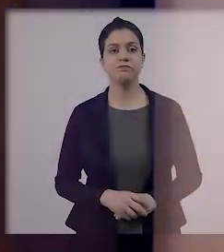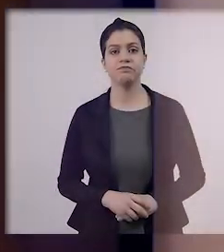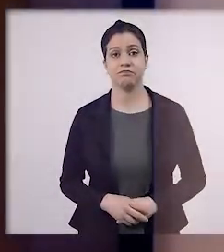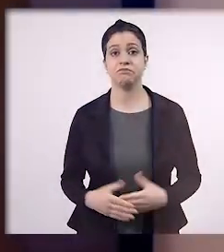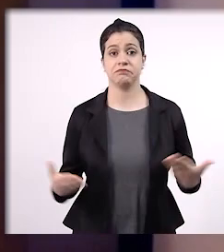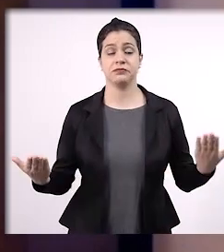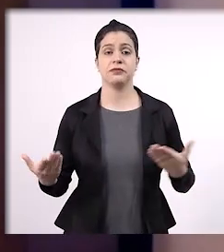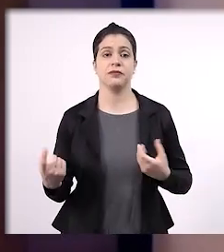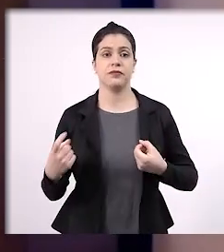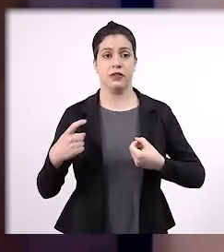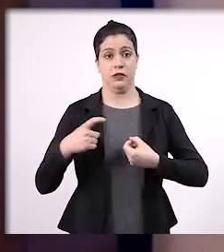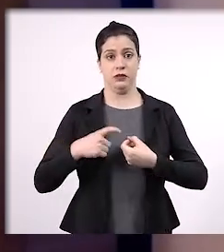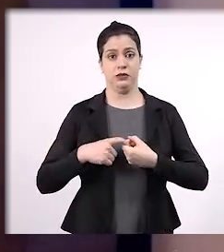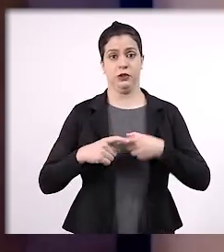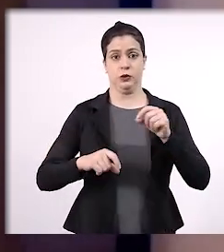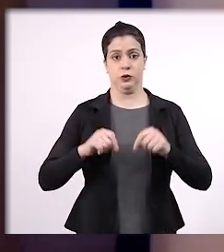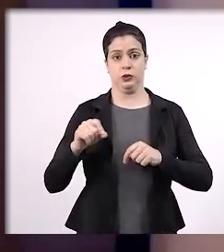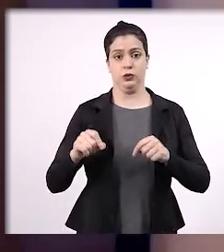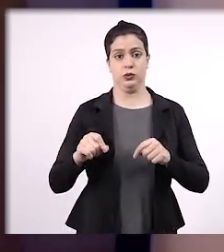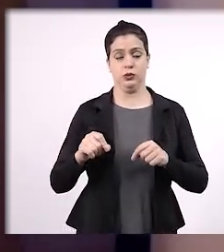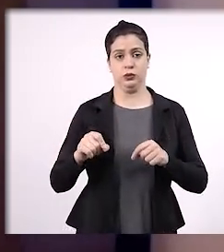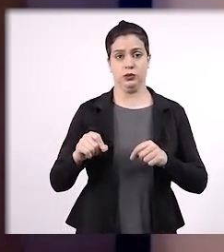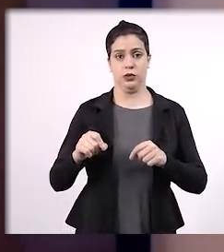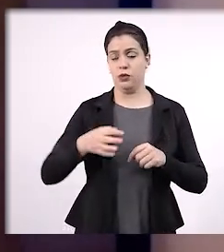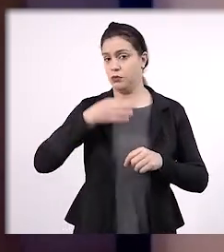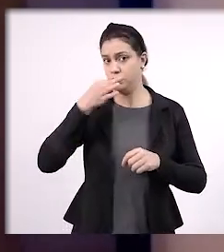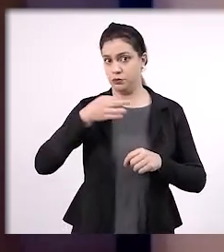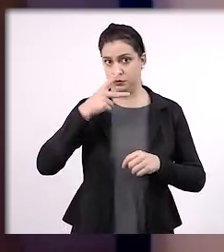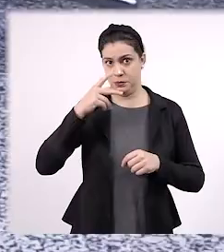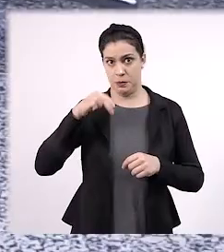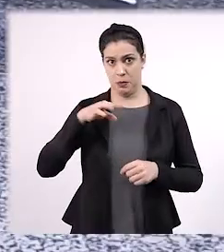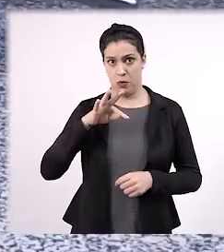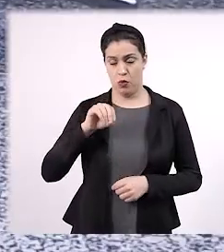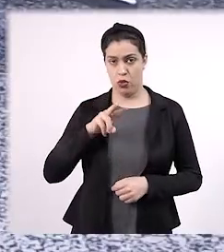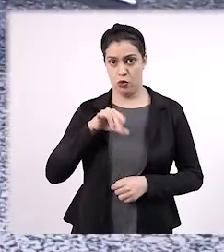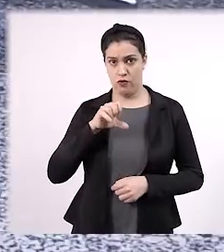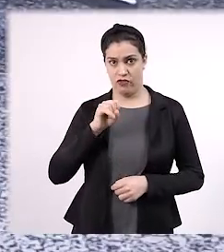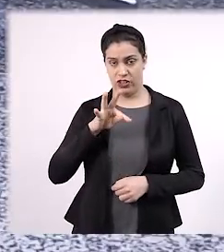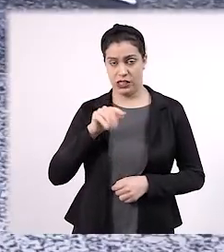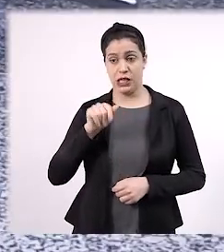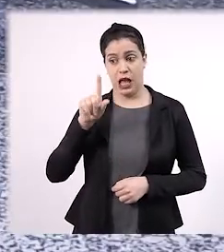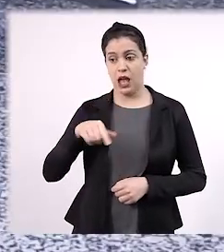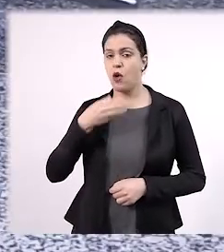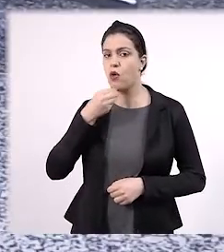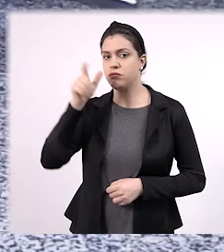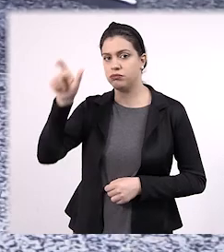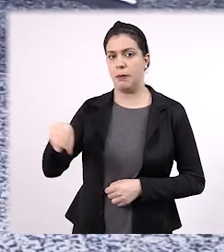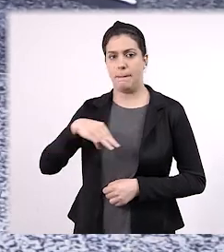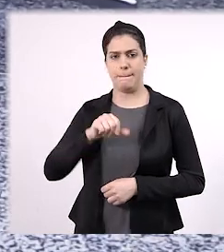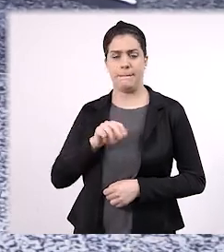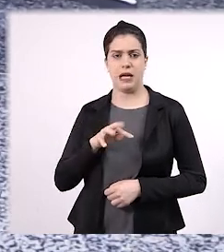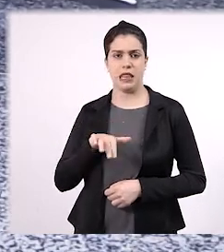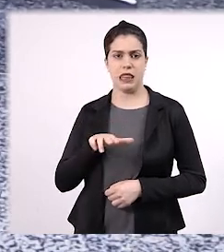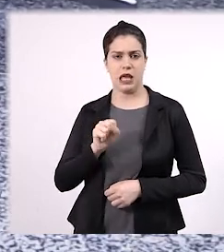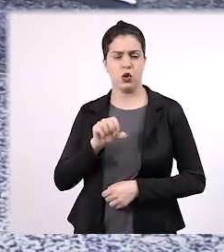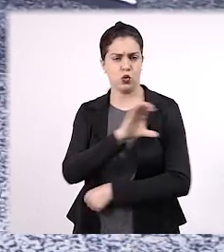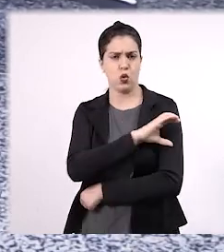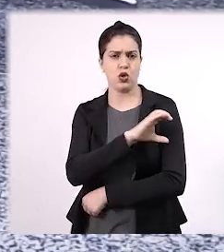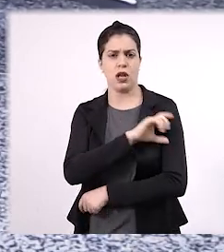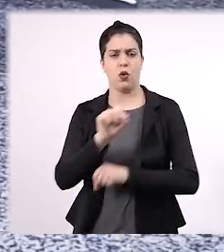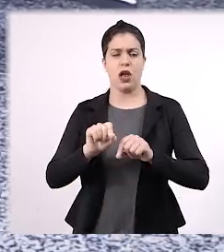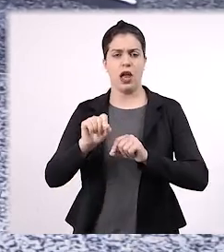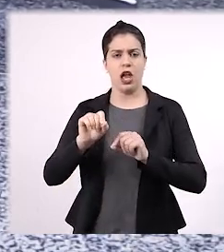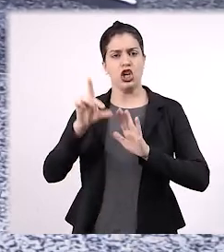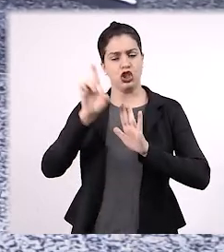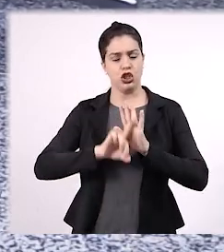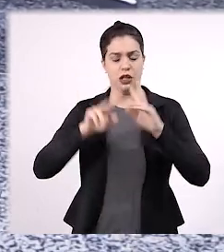É isso aí, voltando com o segundo bloco do Ponto de Vista, com o nosso entrevistado, o Dr. Matheus Sutana, que coordena atualmente o Núcleo de Direitos